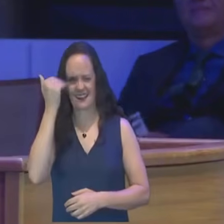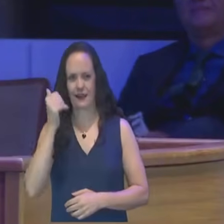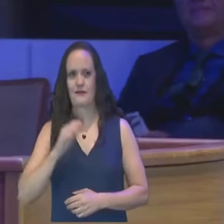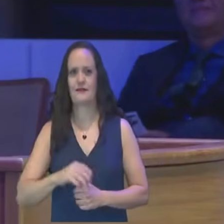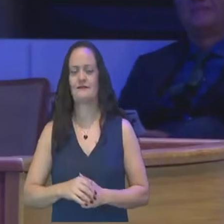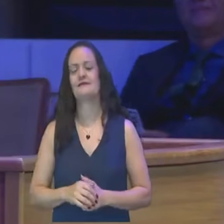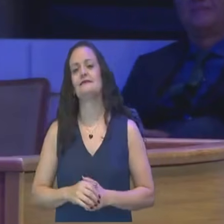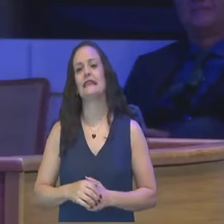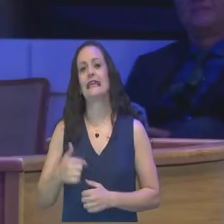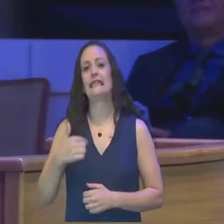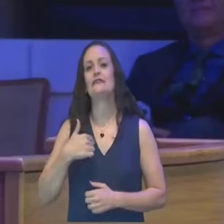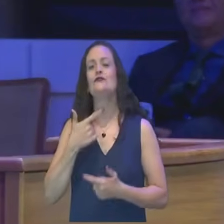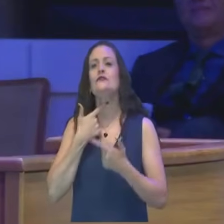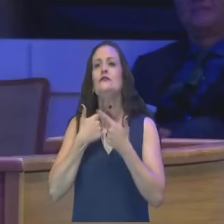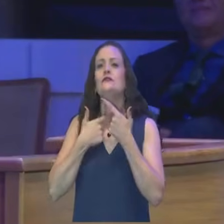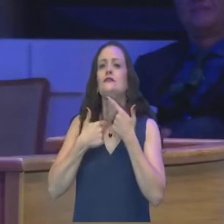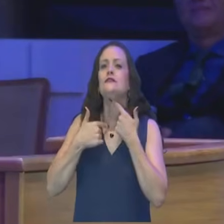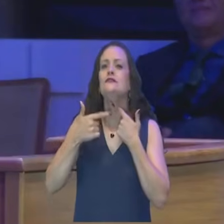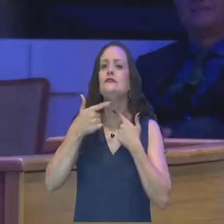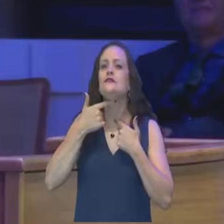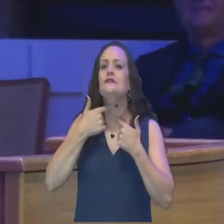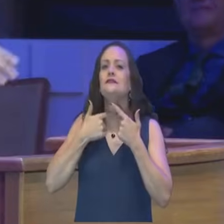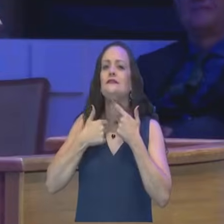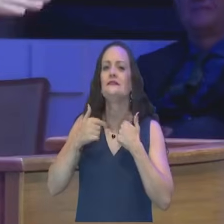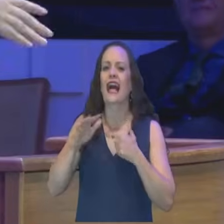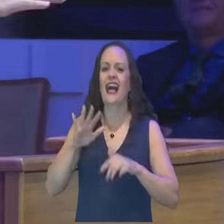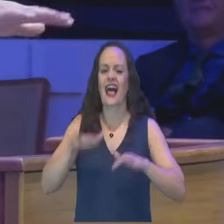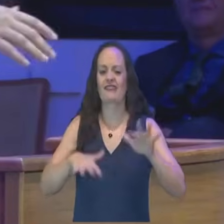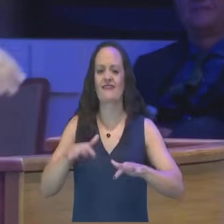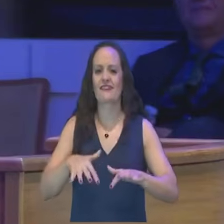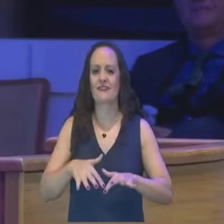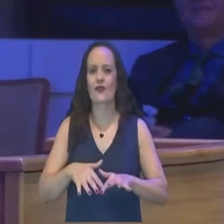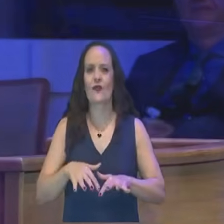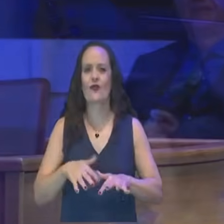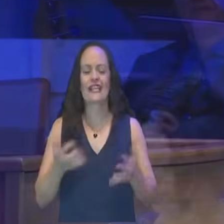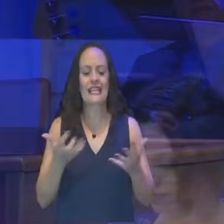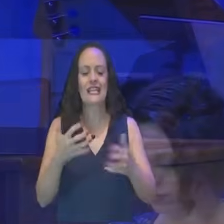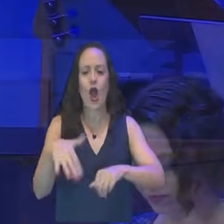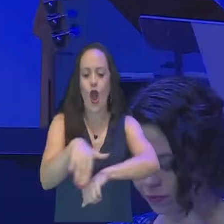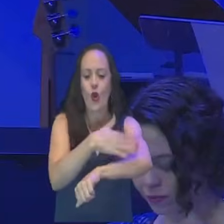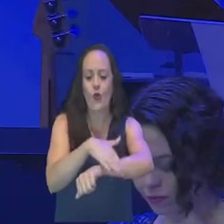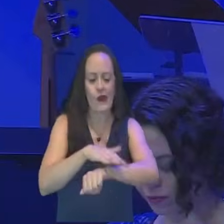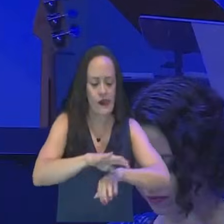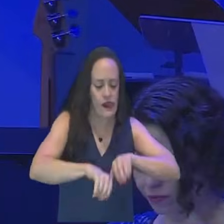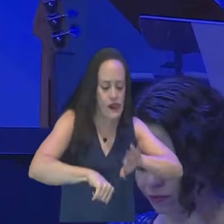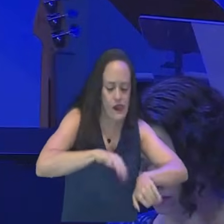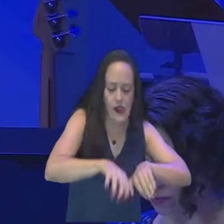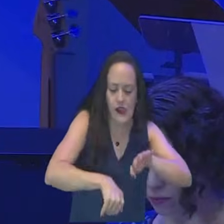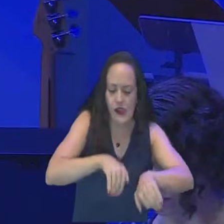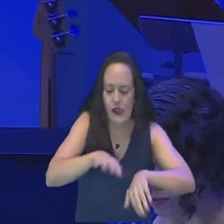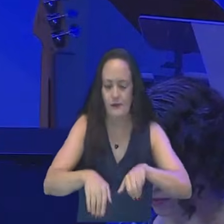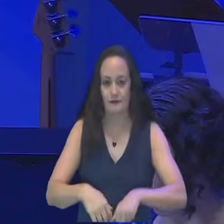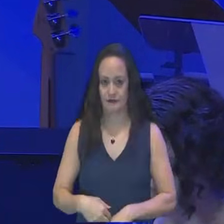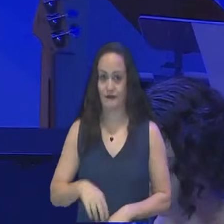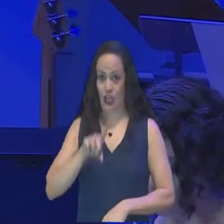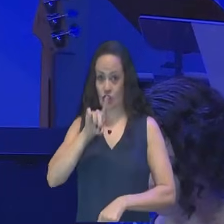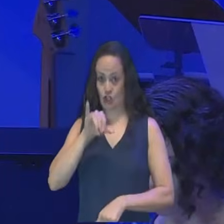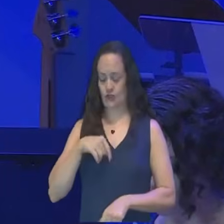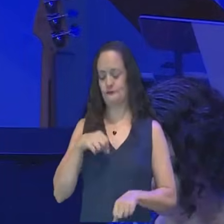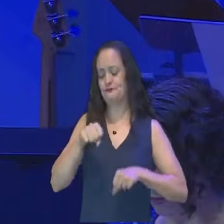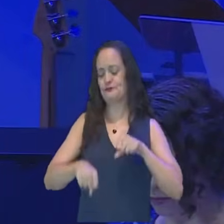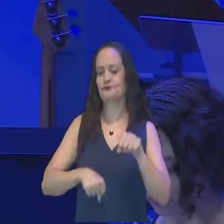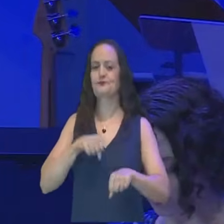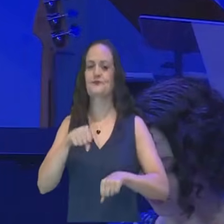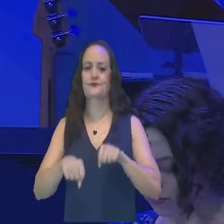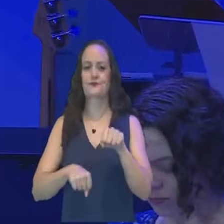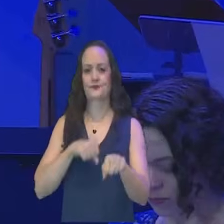eu tinha um desejo meio estranho às vezes de vasculhar as coisas na rua. E uma vez eu estava andando de bicicleta pelas